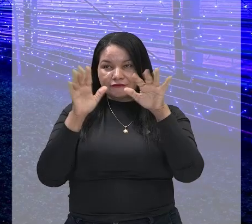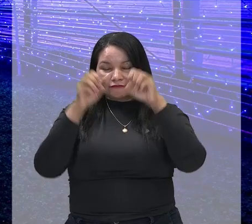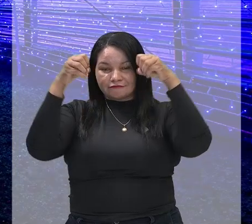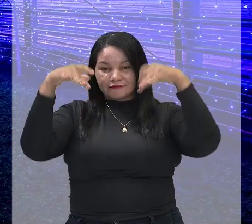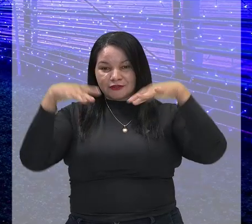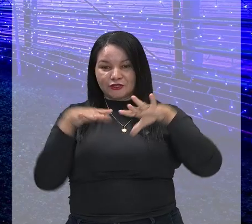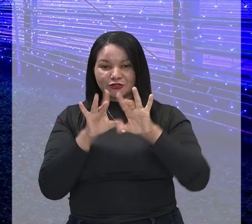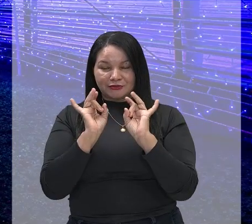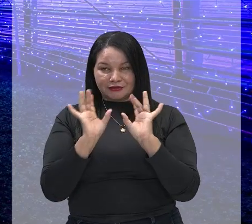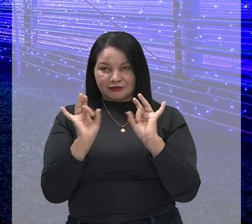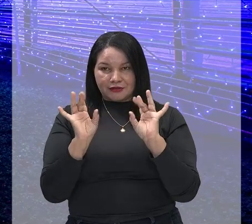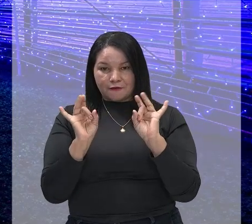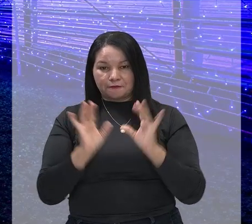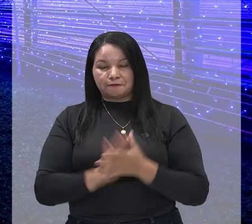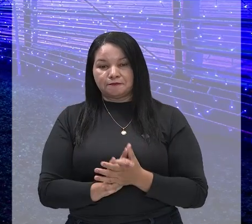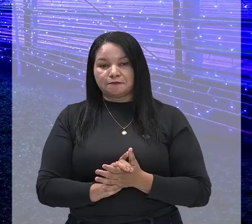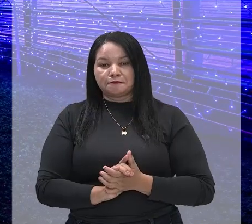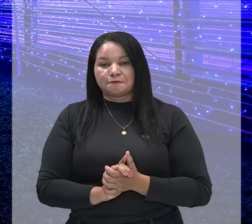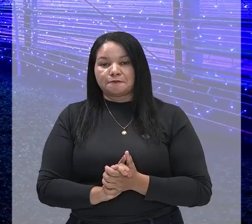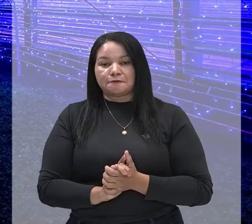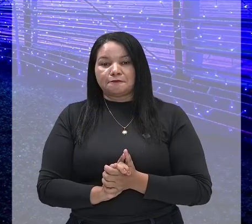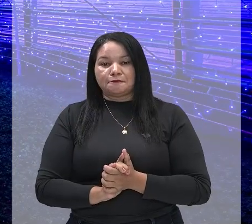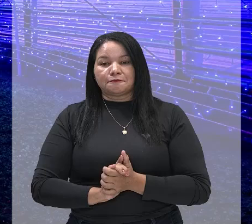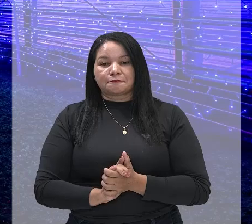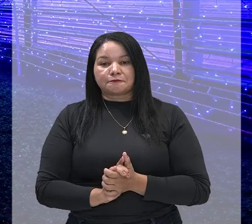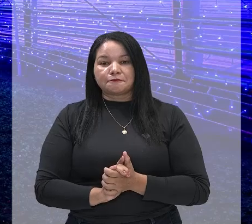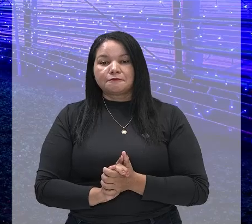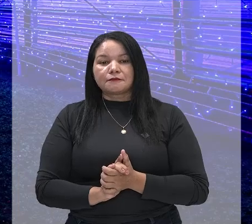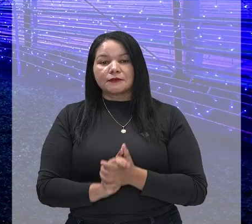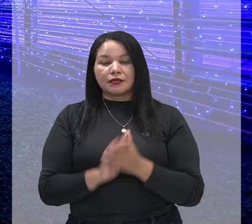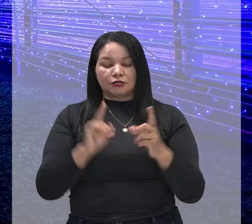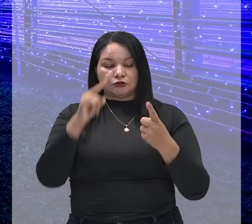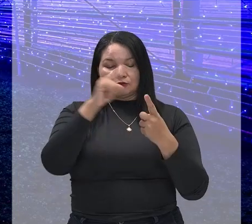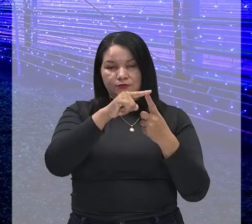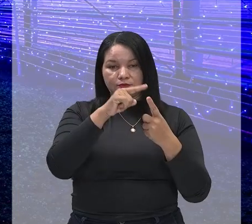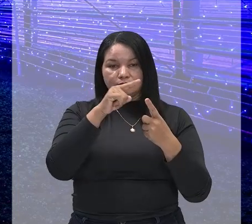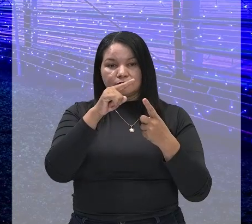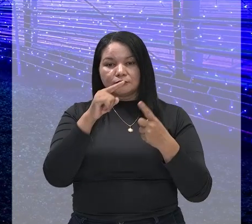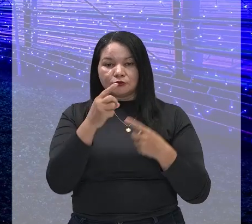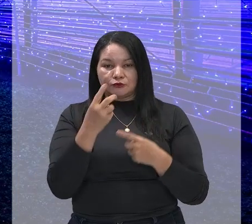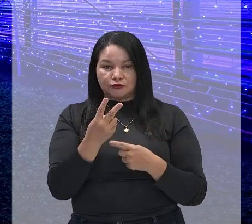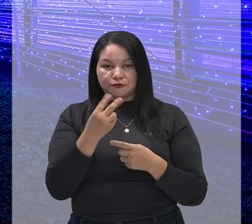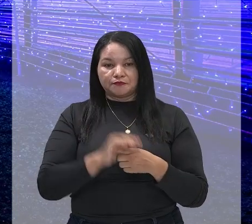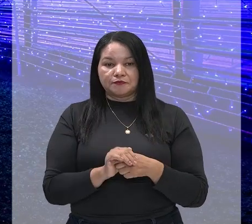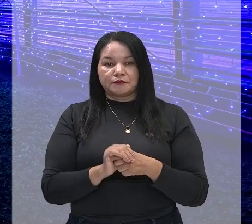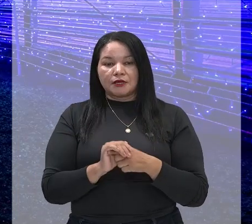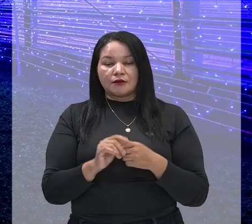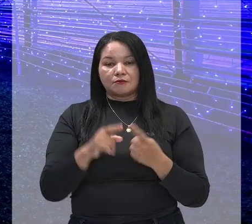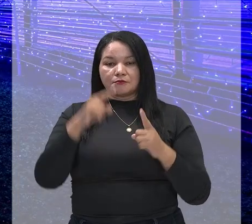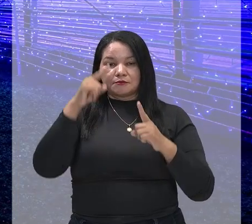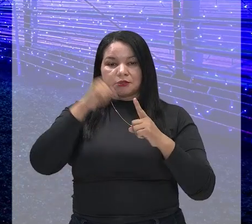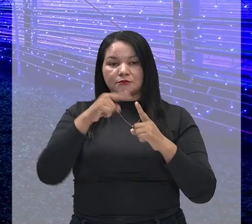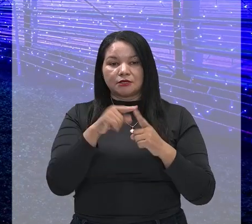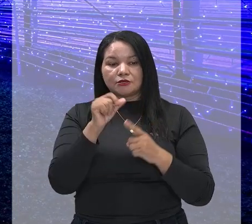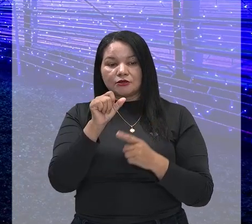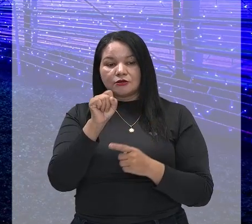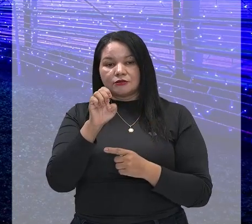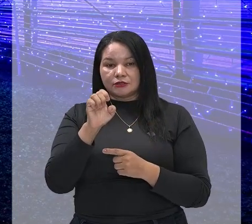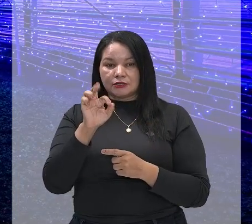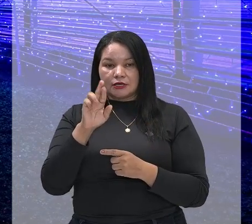especiais. A gente vai falar de dois tipos, o circuito em série, né, e o circuito